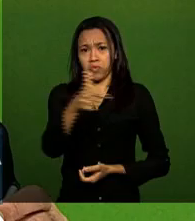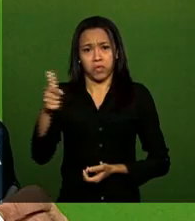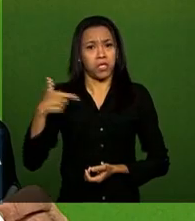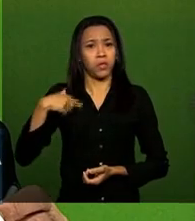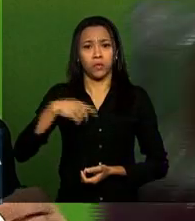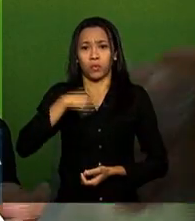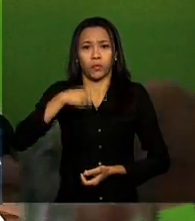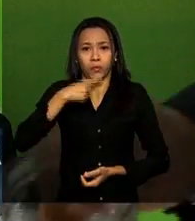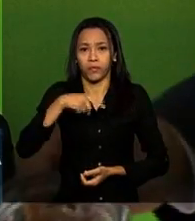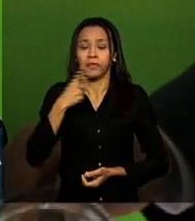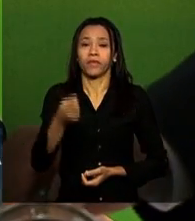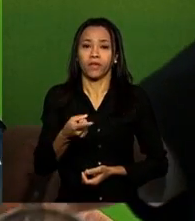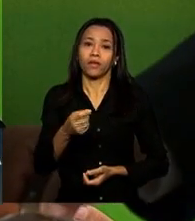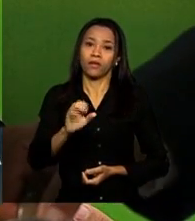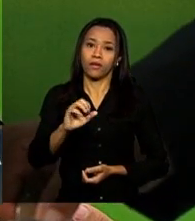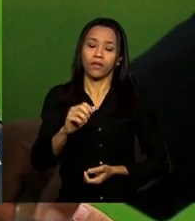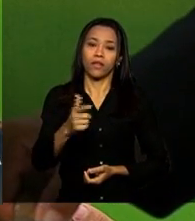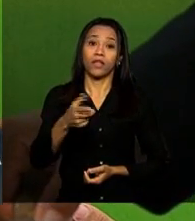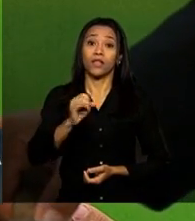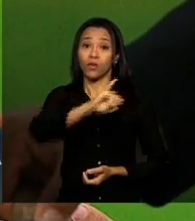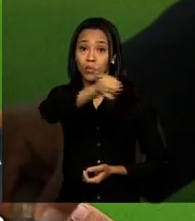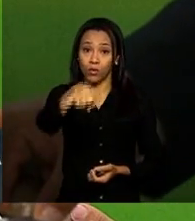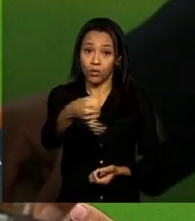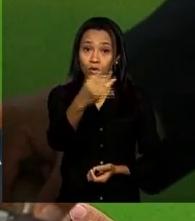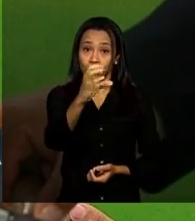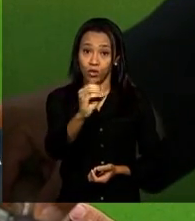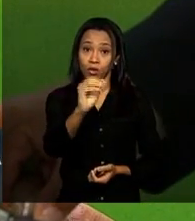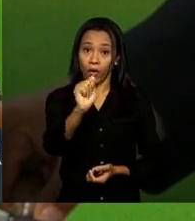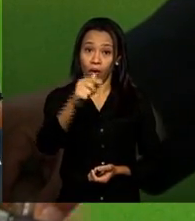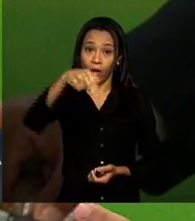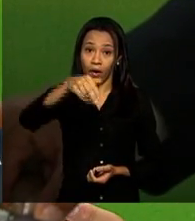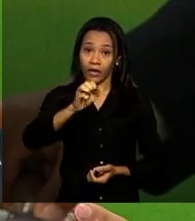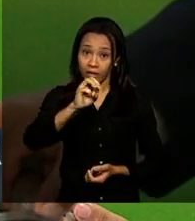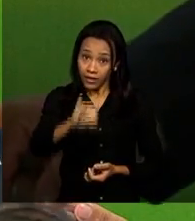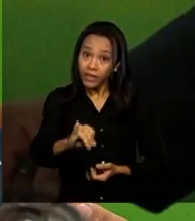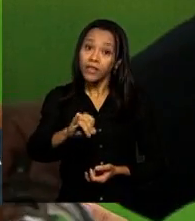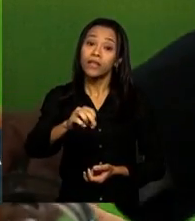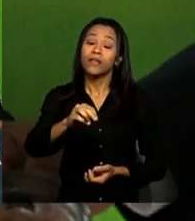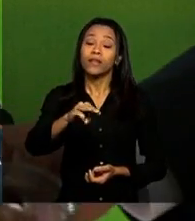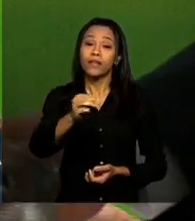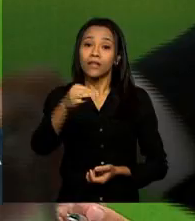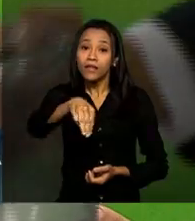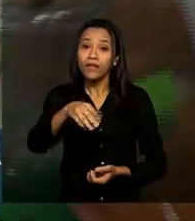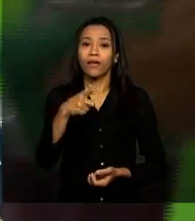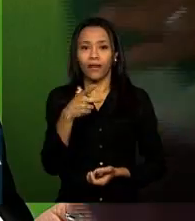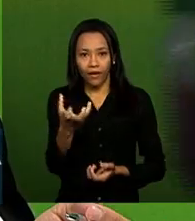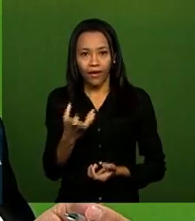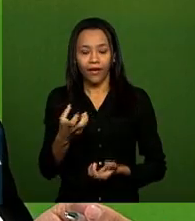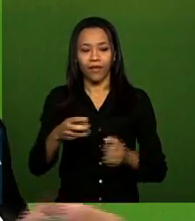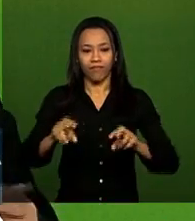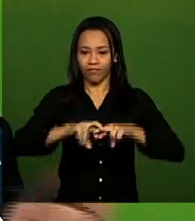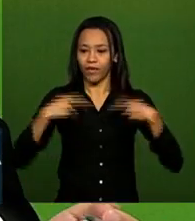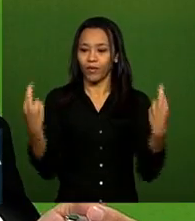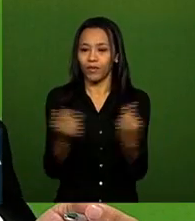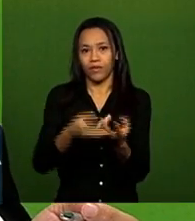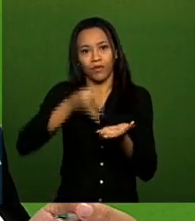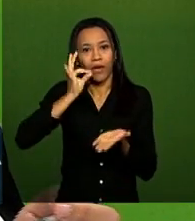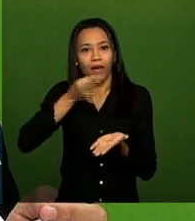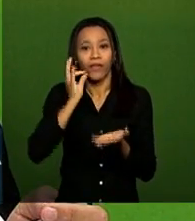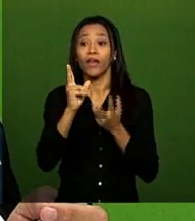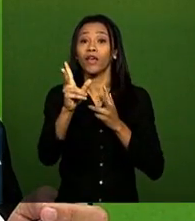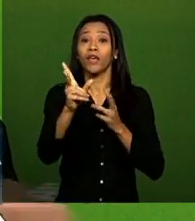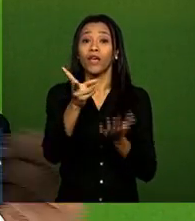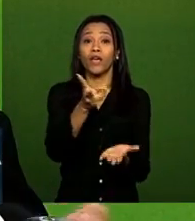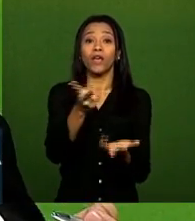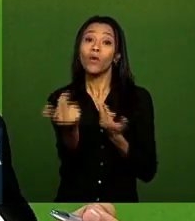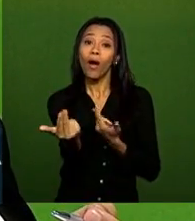Levi gostaria muito de fazer um café da manhã com vocês e todos os ministros do governo tenho absoluta certeza disso todos